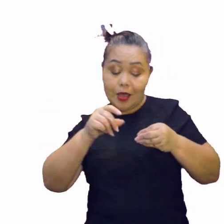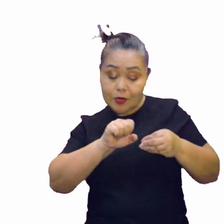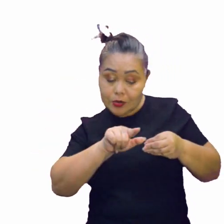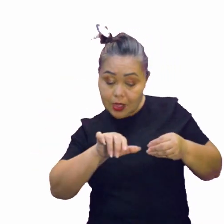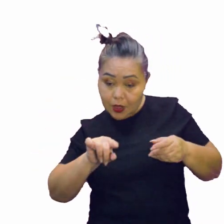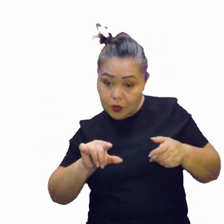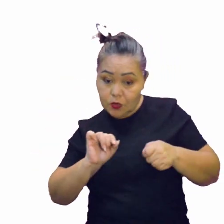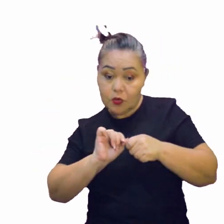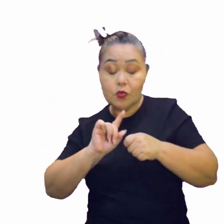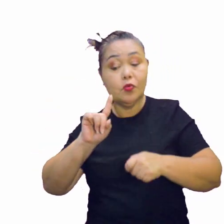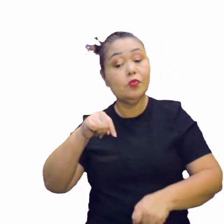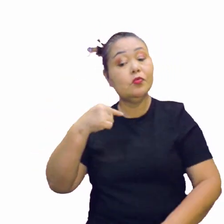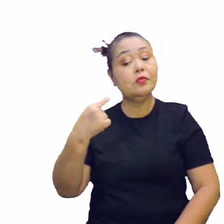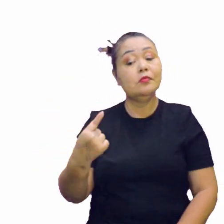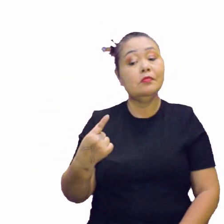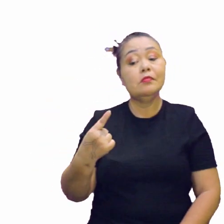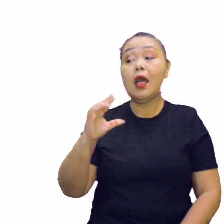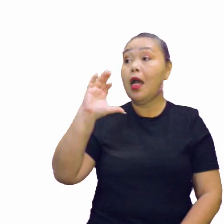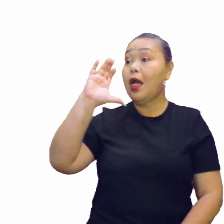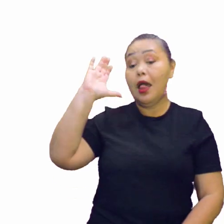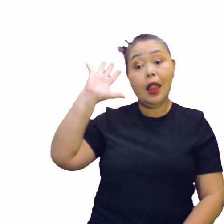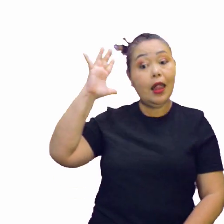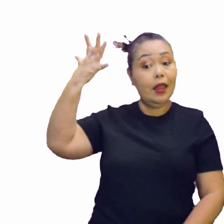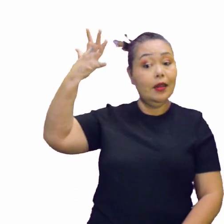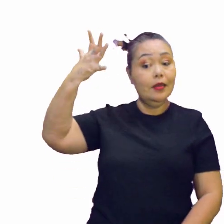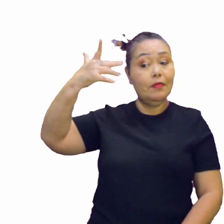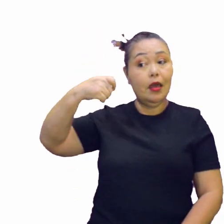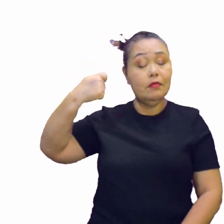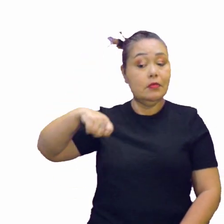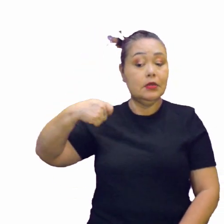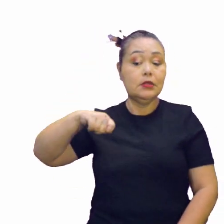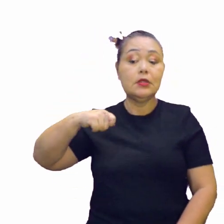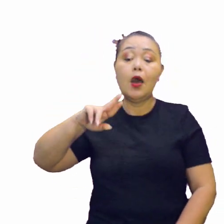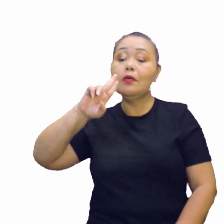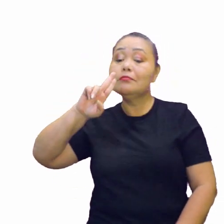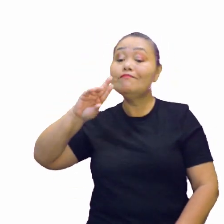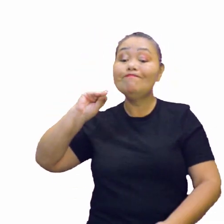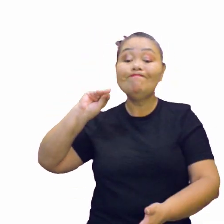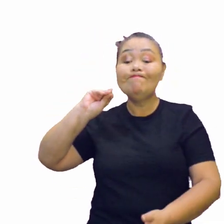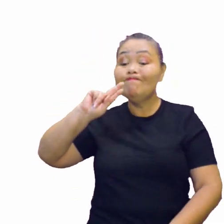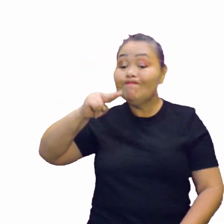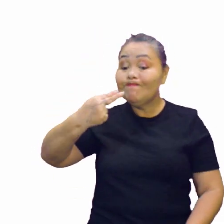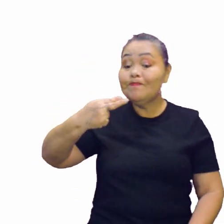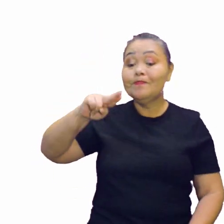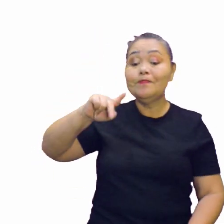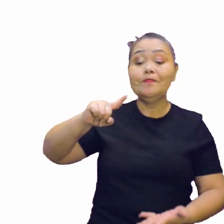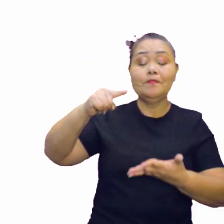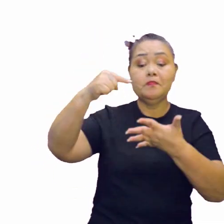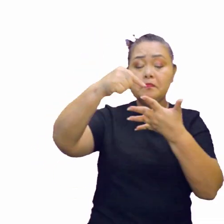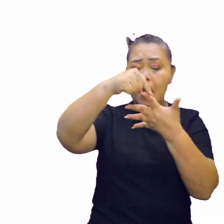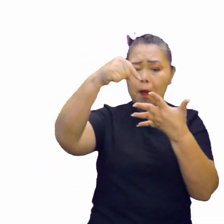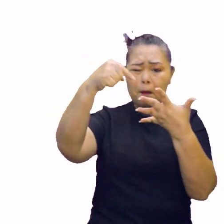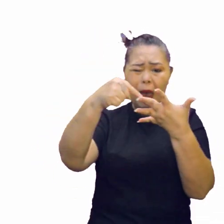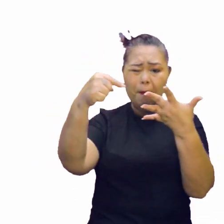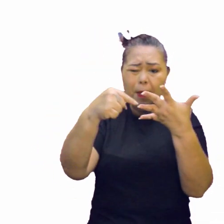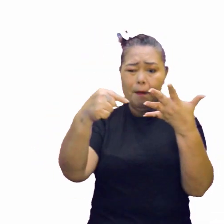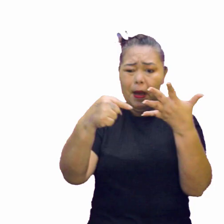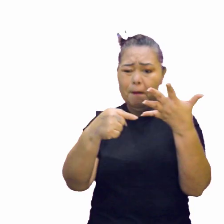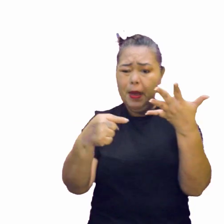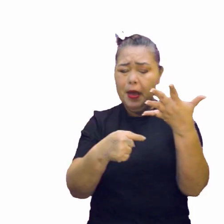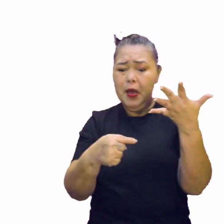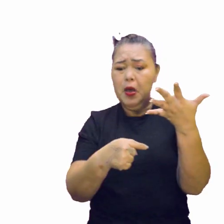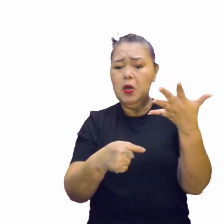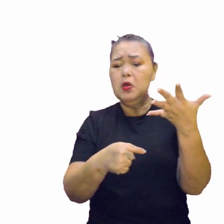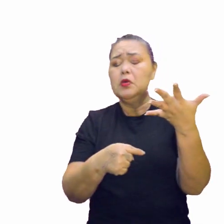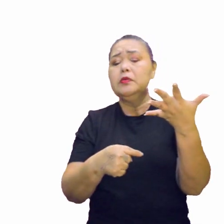interferências de clima, as necessidades nutricionais, as causas de fatores